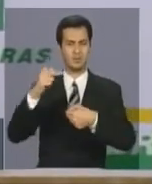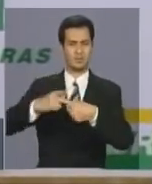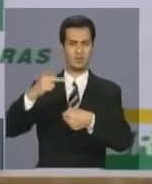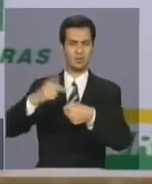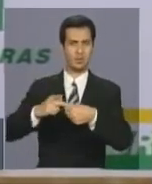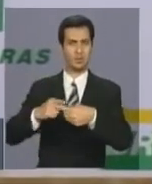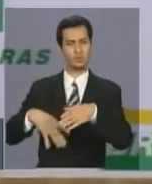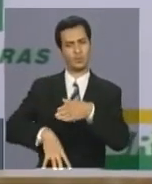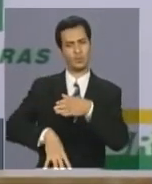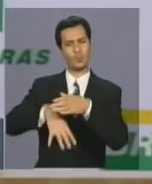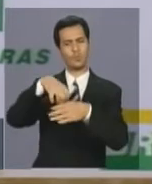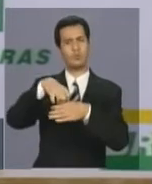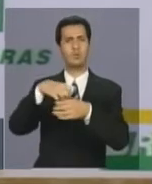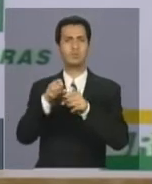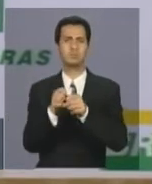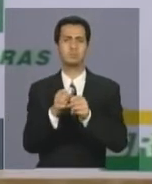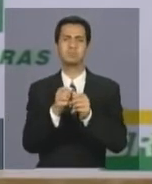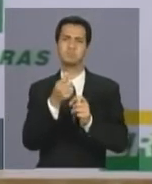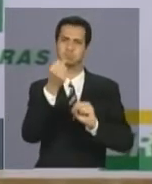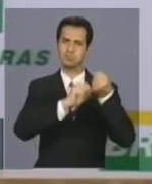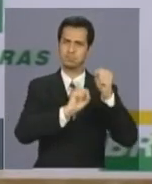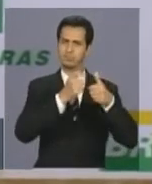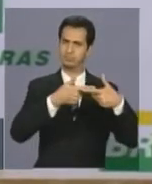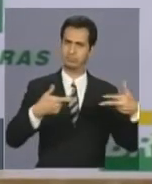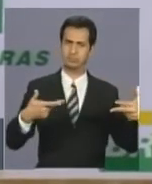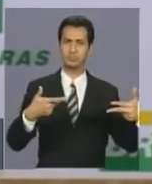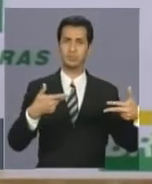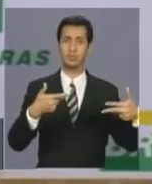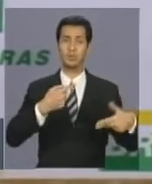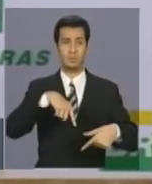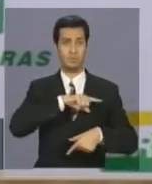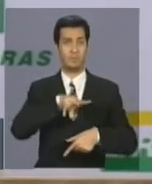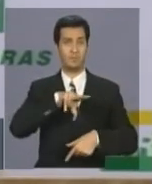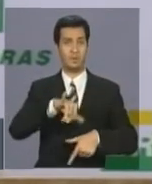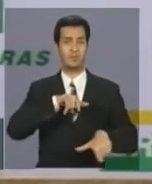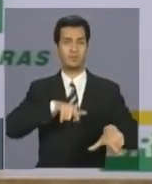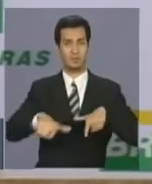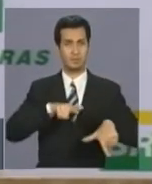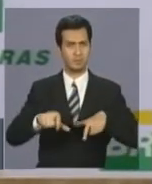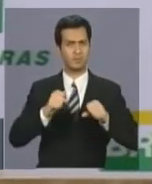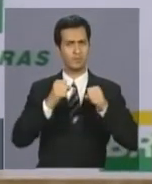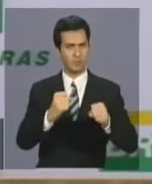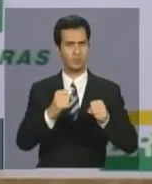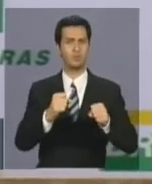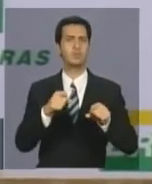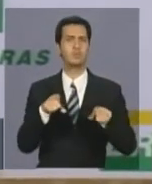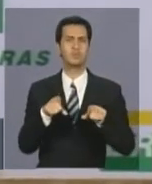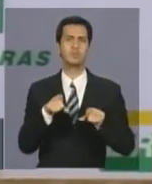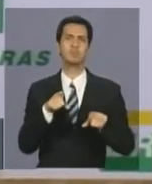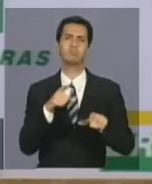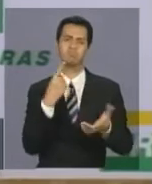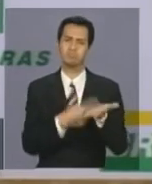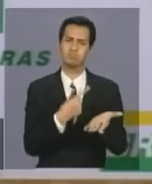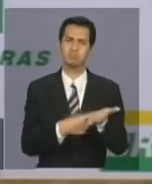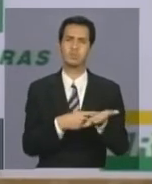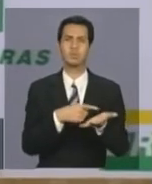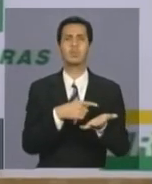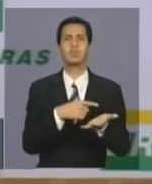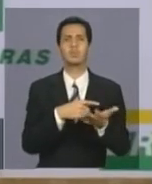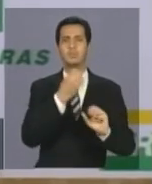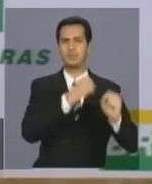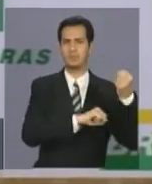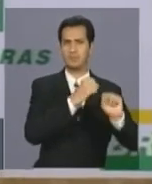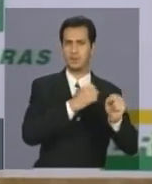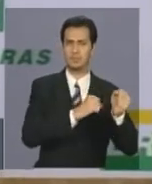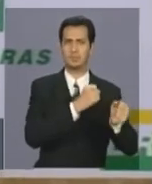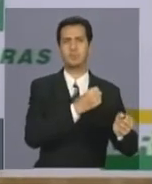produção, e faremos um trabalho muito forte, muito intenso, junto aos nossos fornecedores de bens e